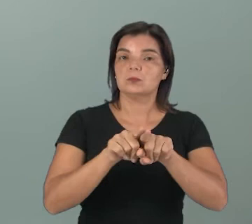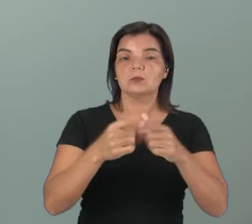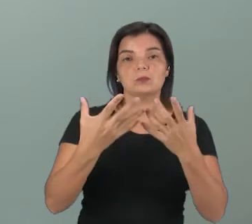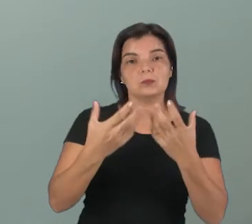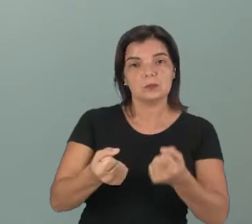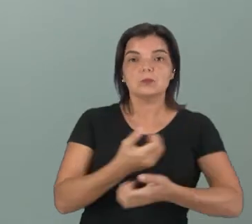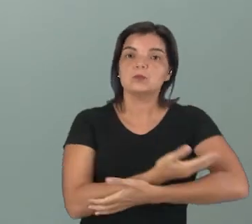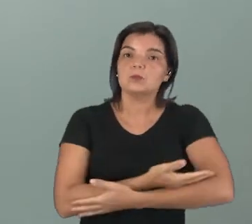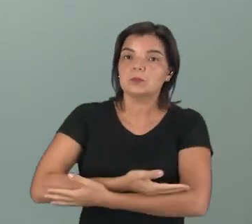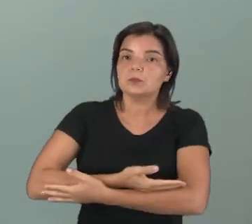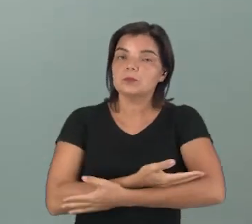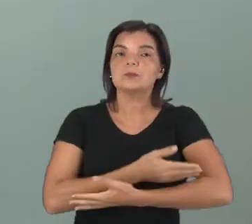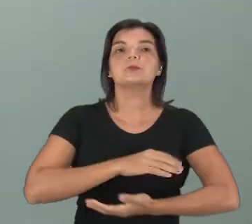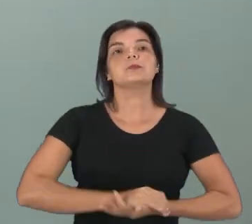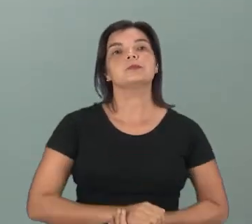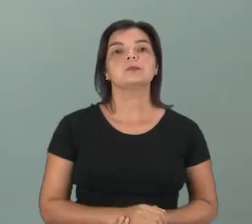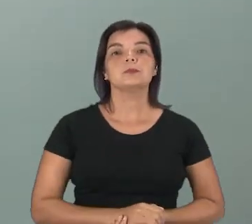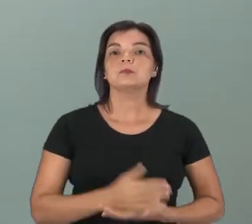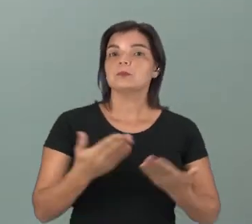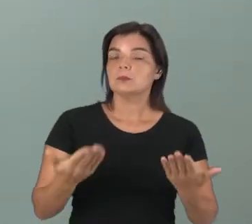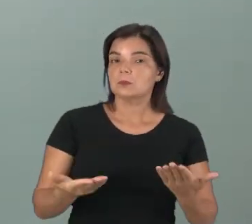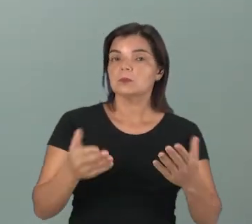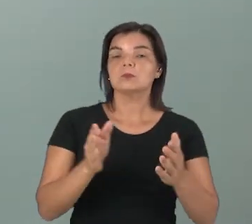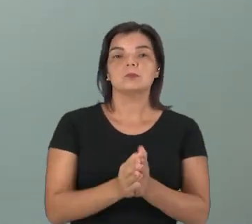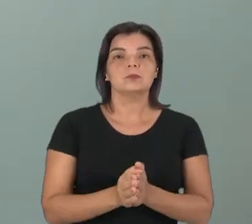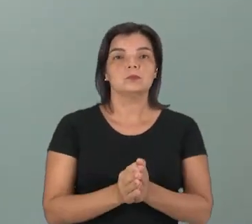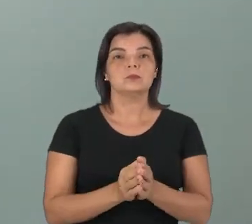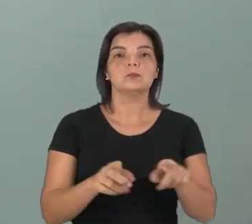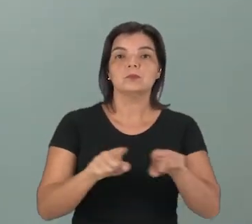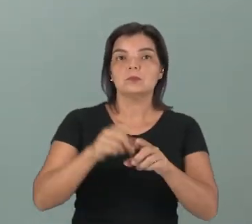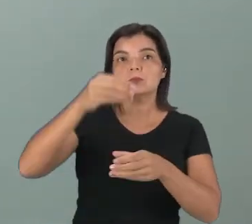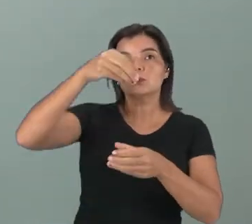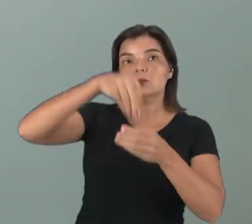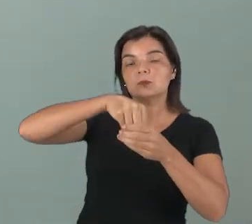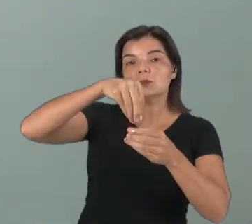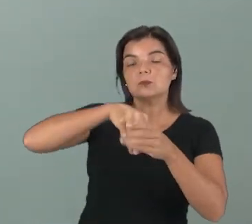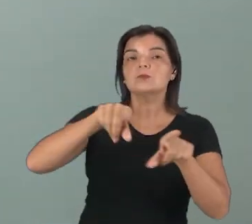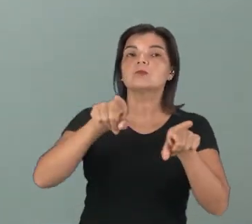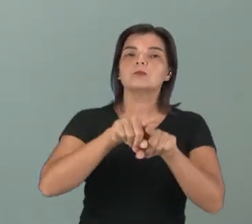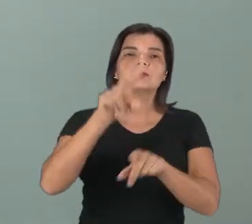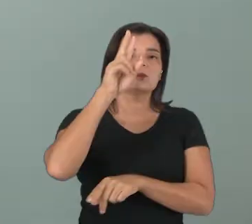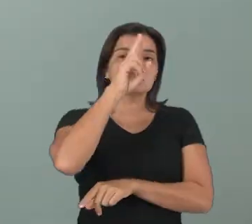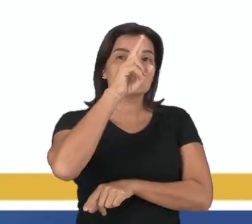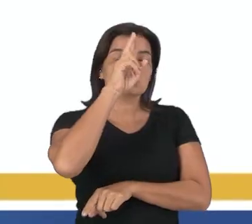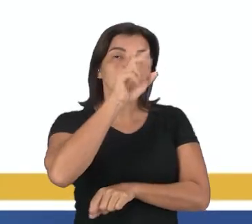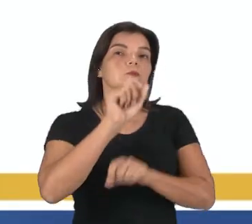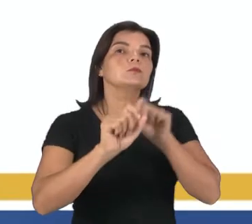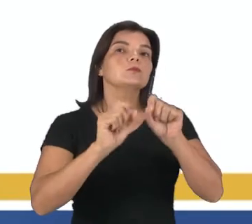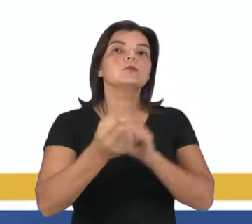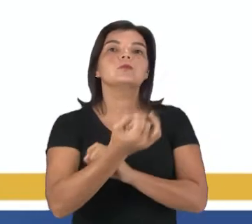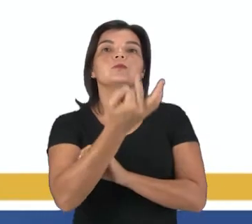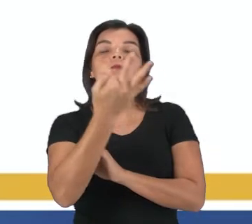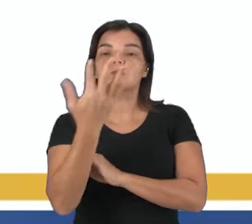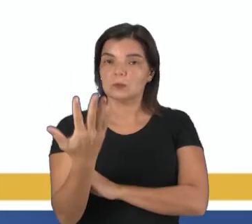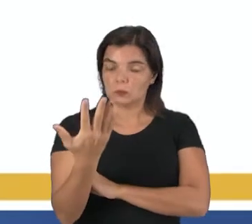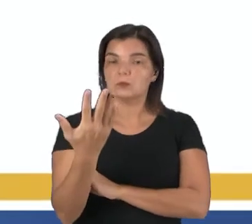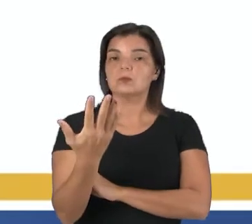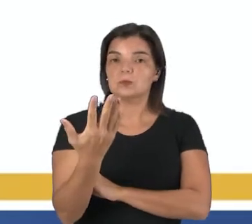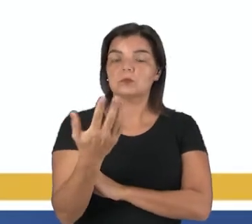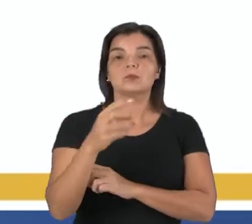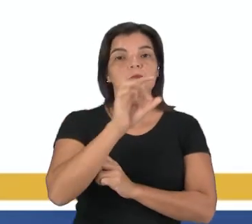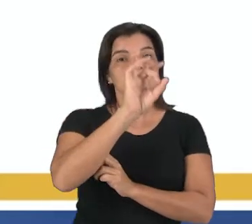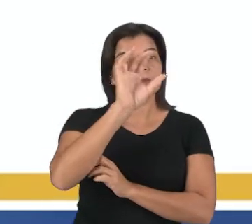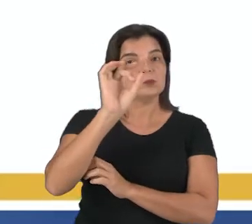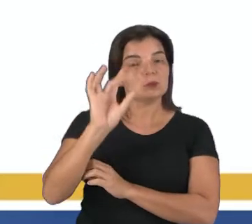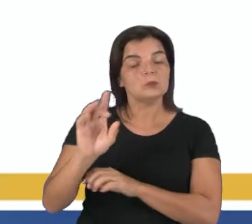o recebimento de um bebê. Então, quando a gente fala aí dos órgãos internos, a gente tem que lembrar também quais que são as funções desempenhadas